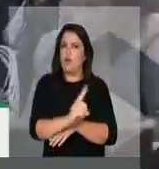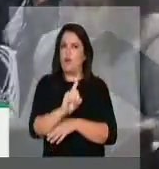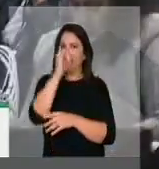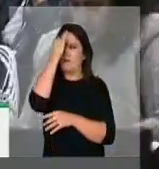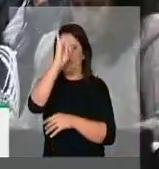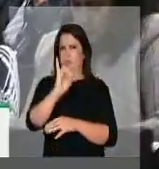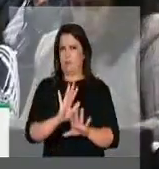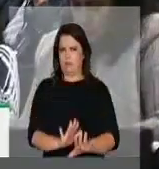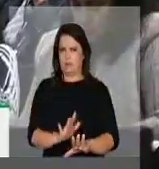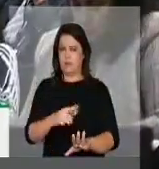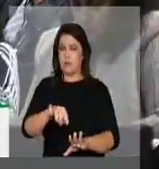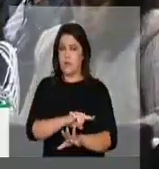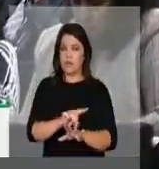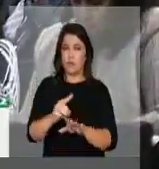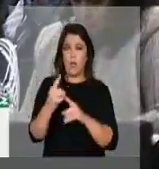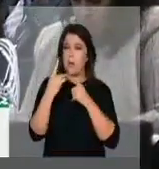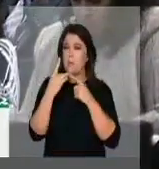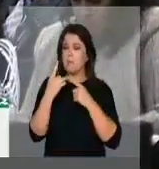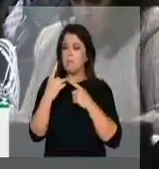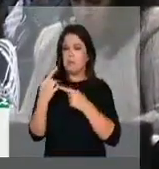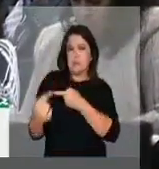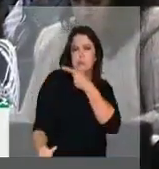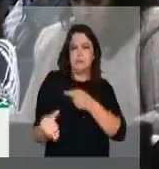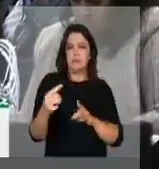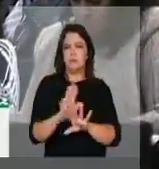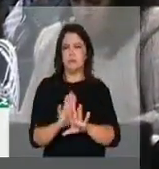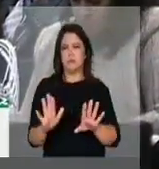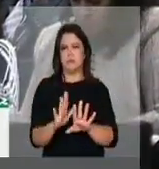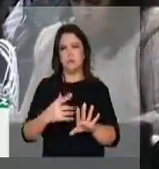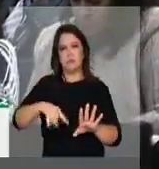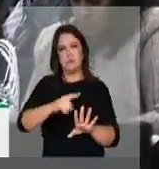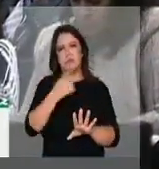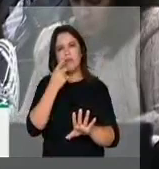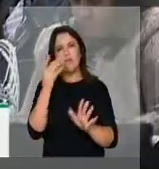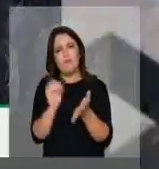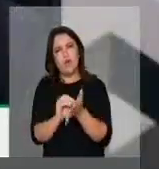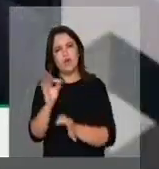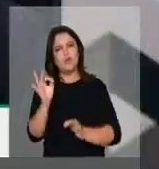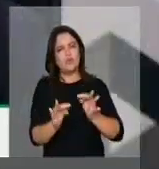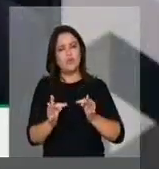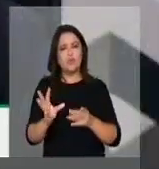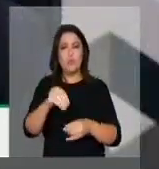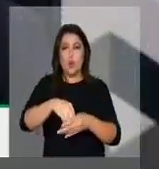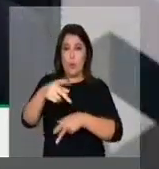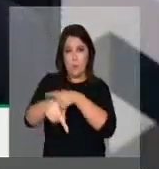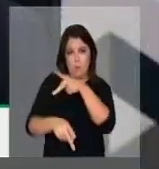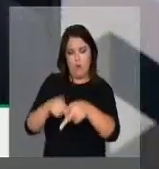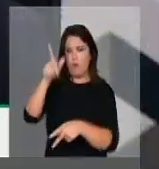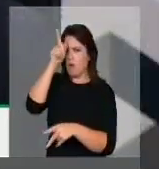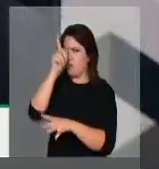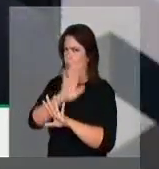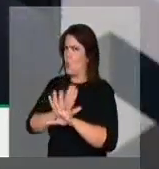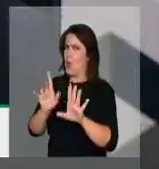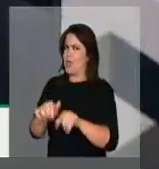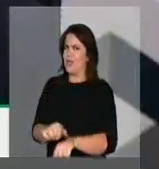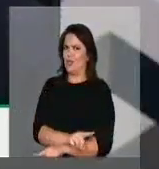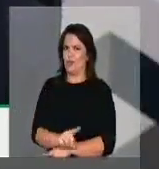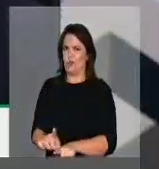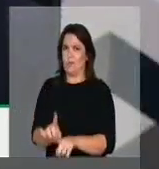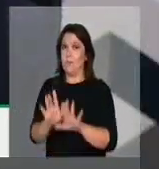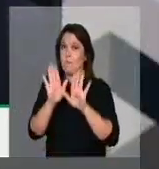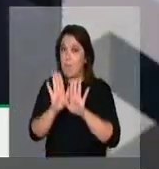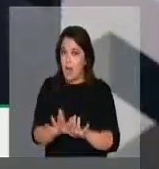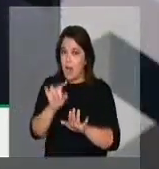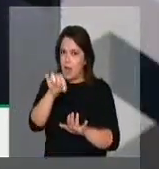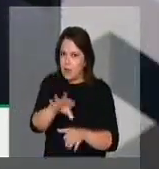aqui, sem nenhum tipo de polêmica, de polemização e de injustiça em relação ao povo alemão,